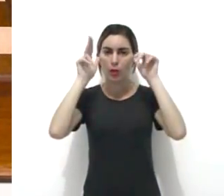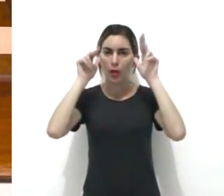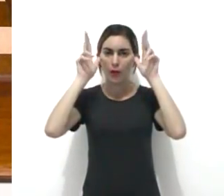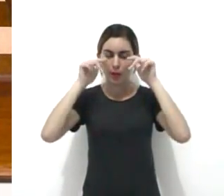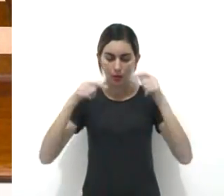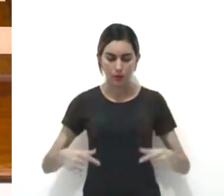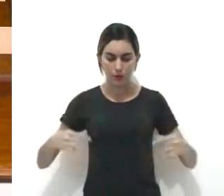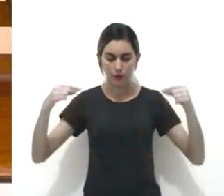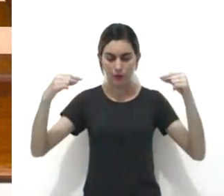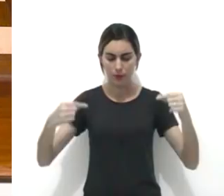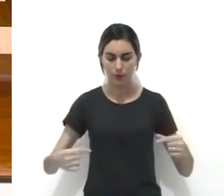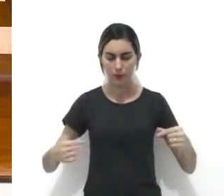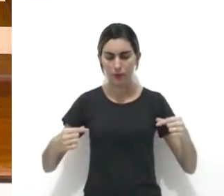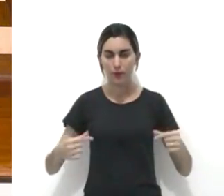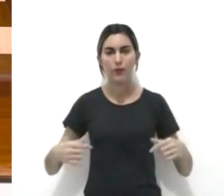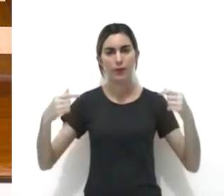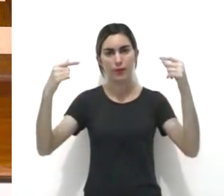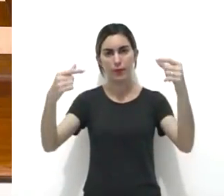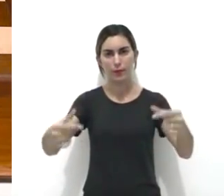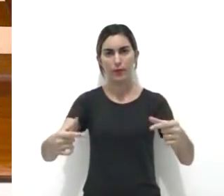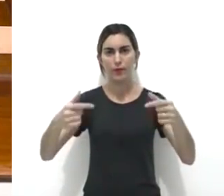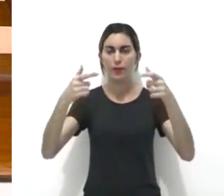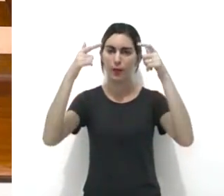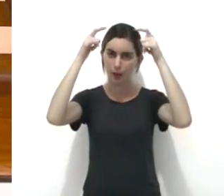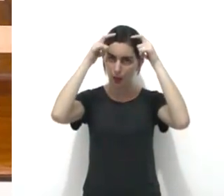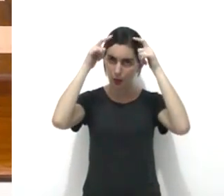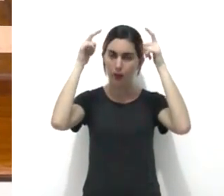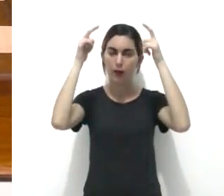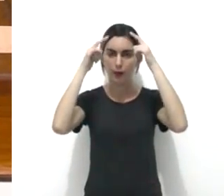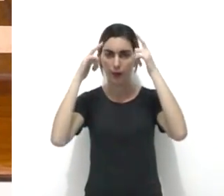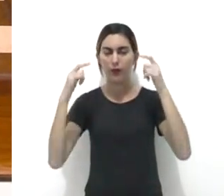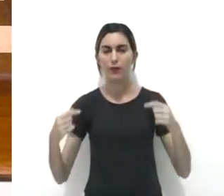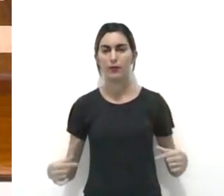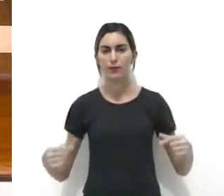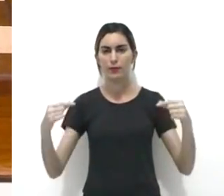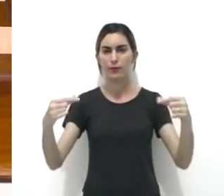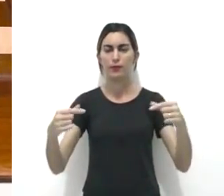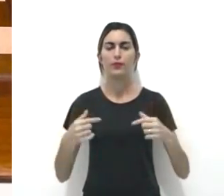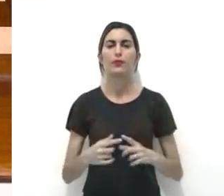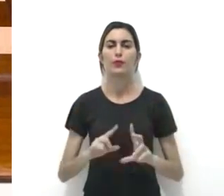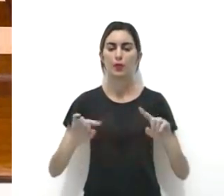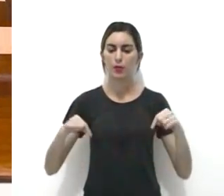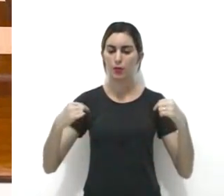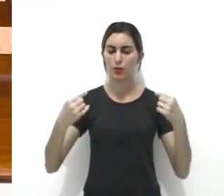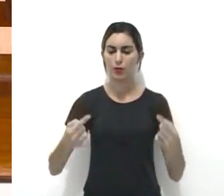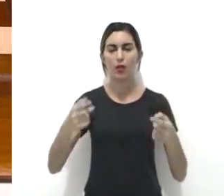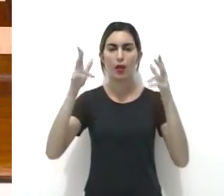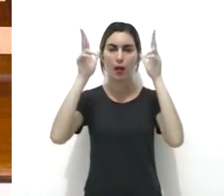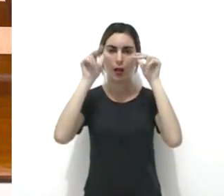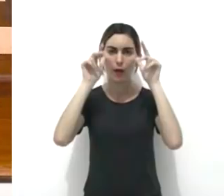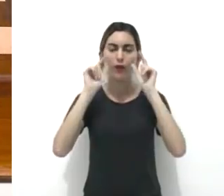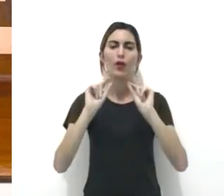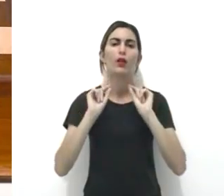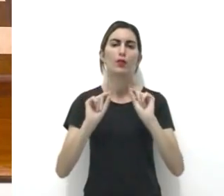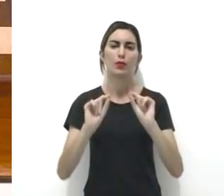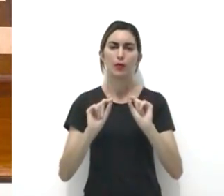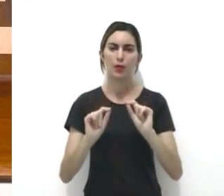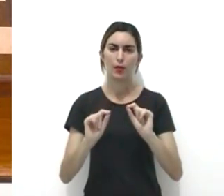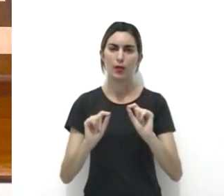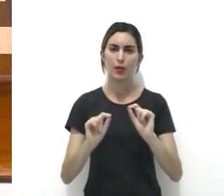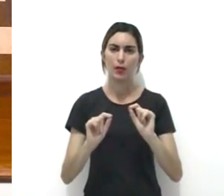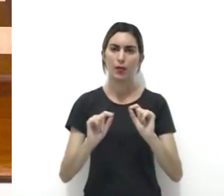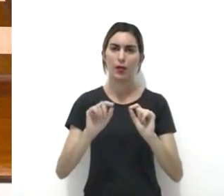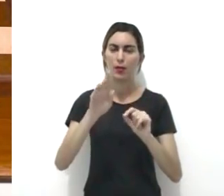os cavalos do rei e da rainha, ao lado das torres. Ao lado dos cavalos, quem